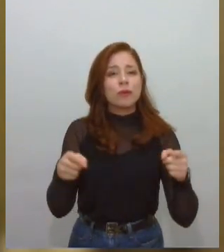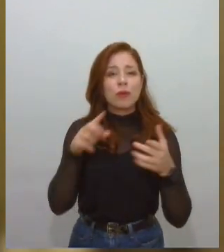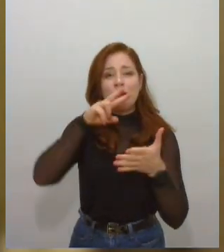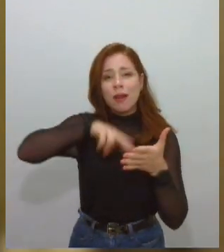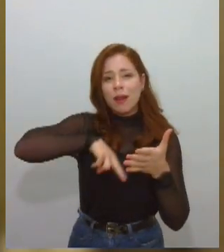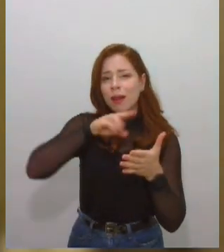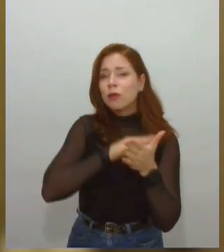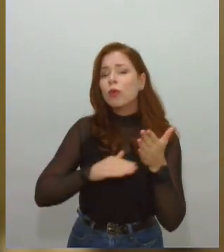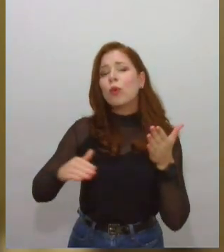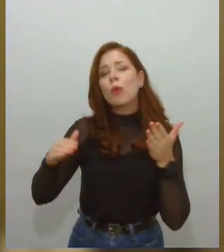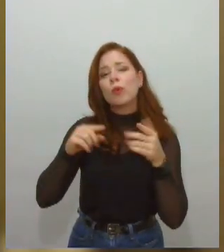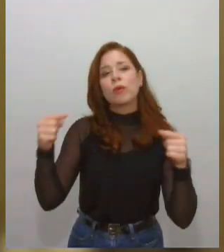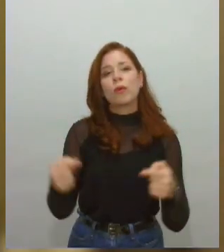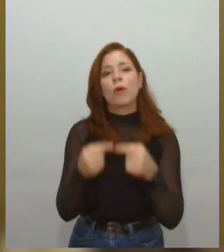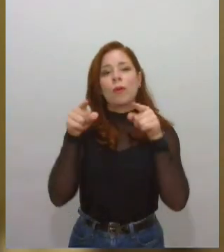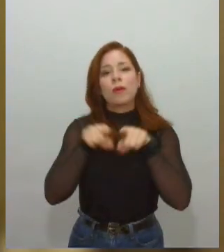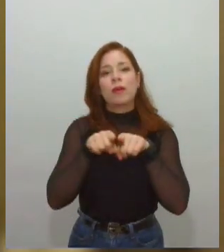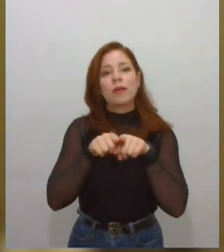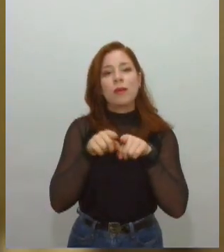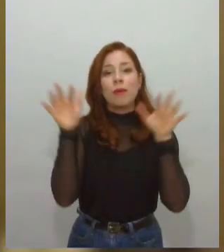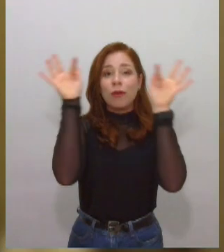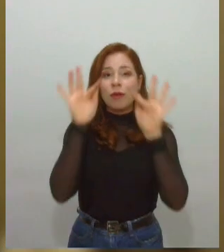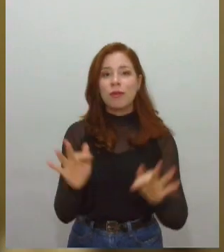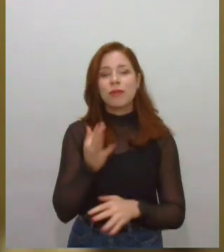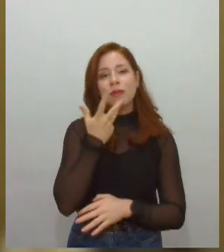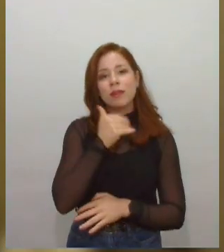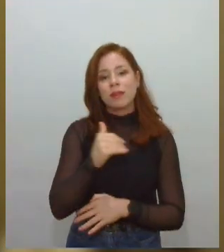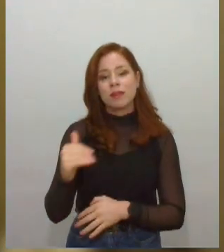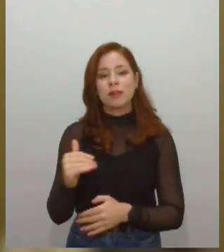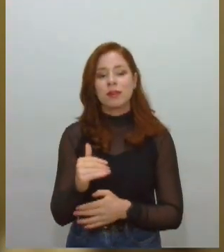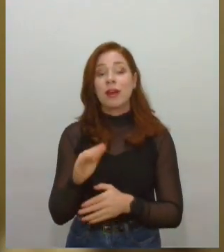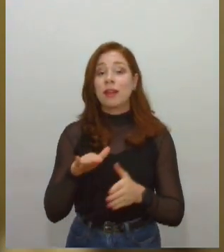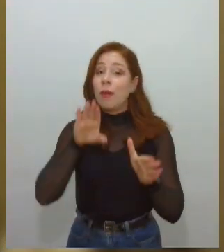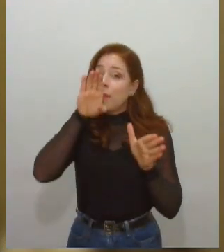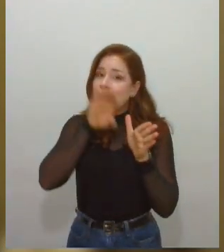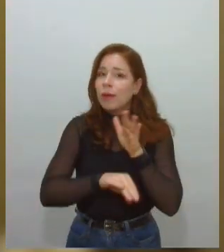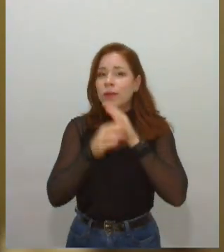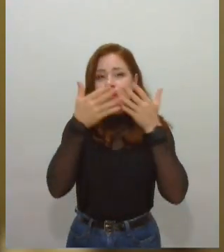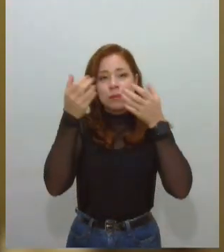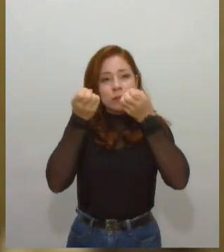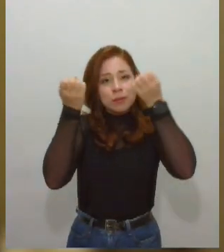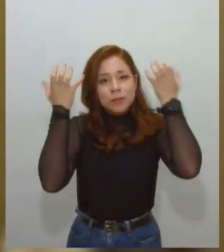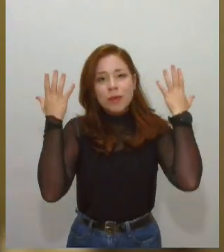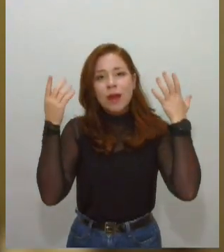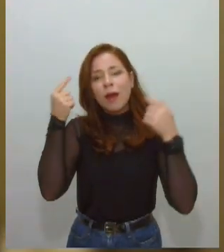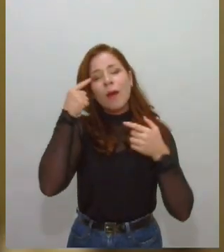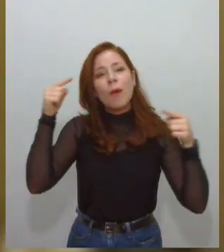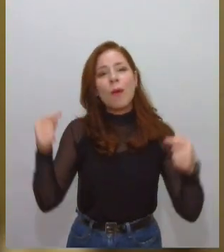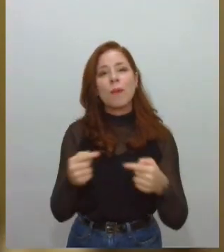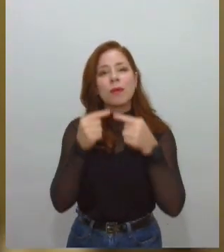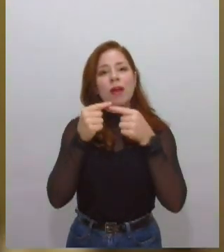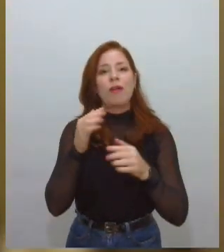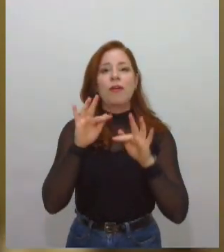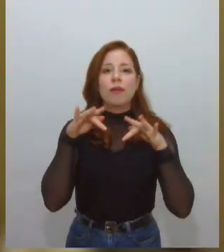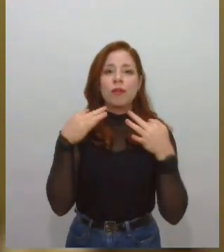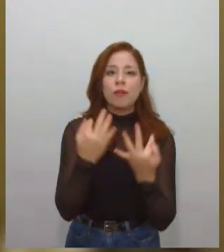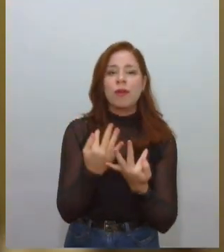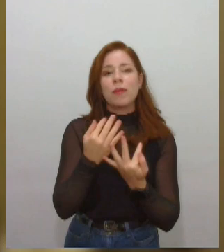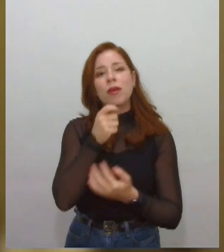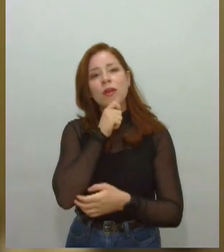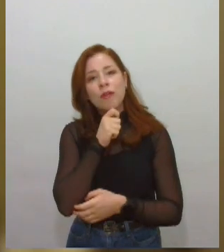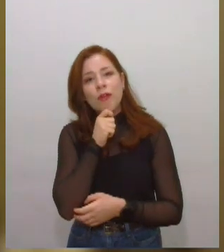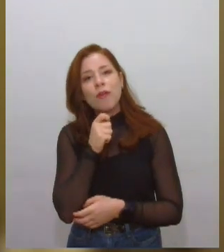que tirar essa prática de associar o gostar da família, o gostar do avô, da avó, do pai, da mãe,